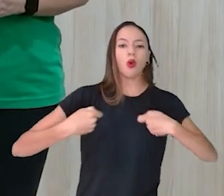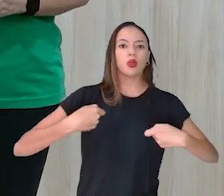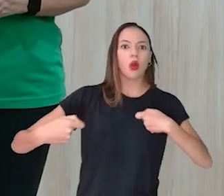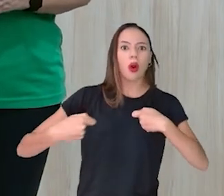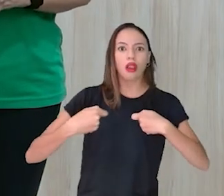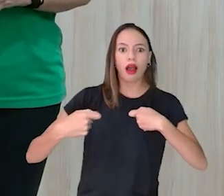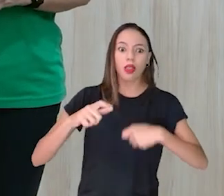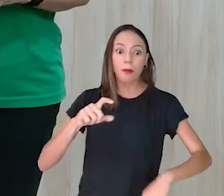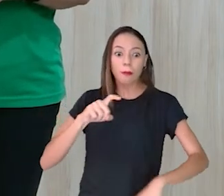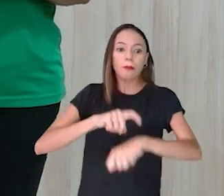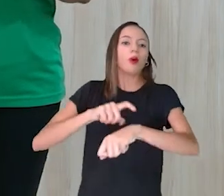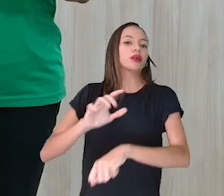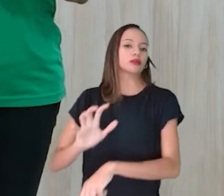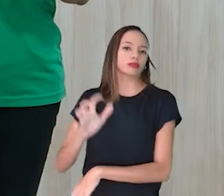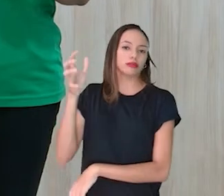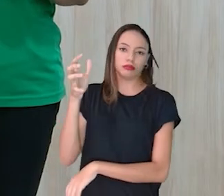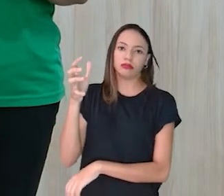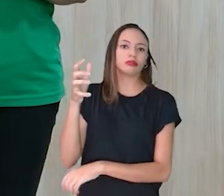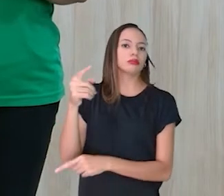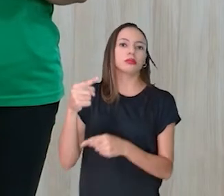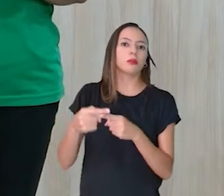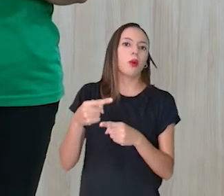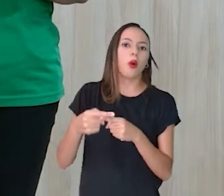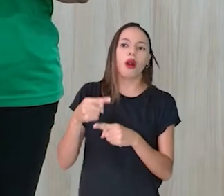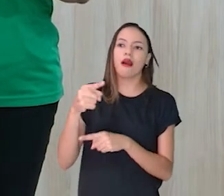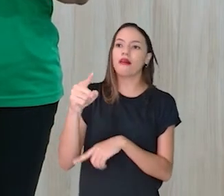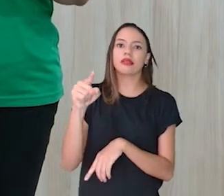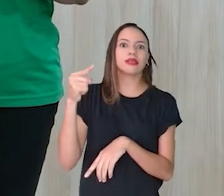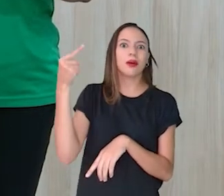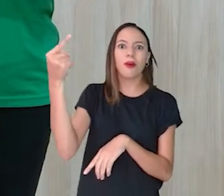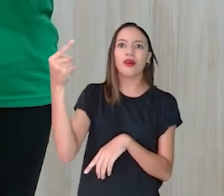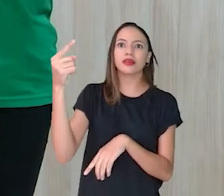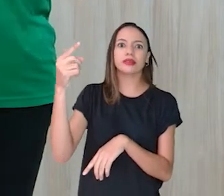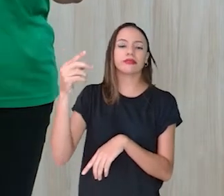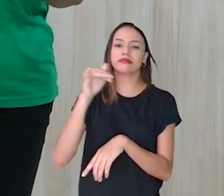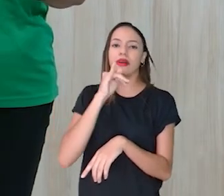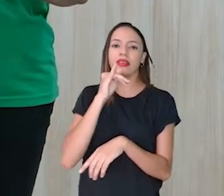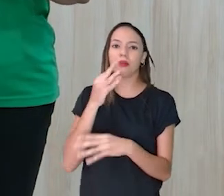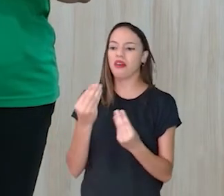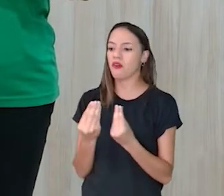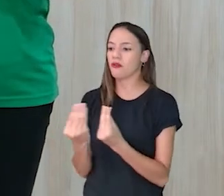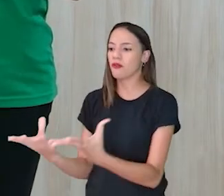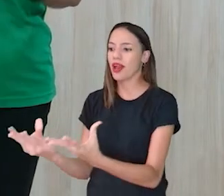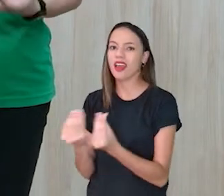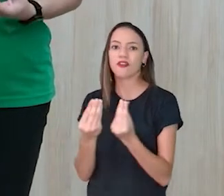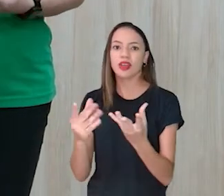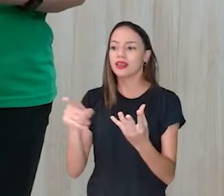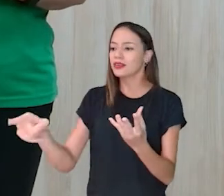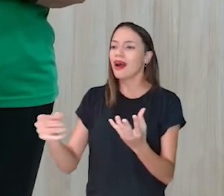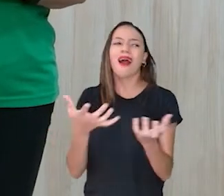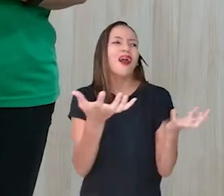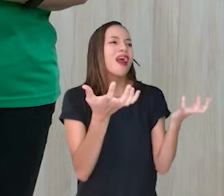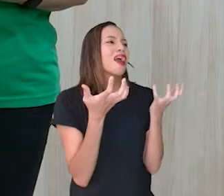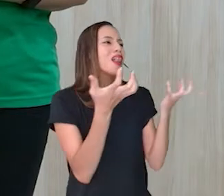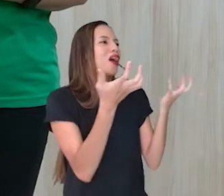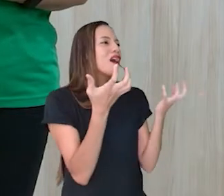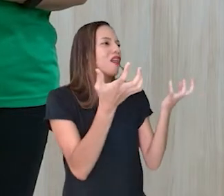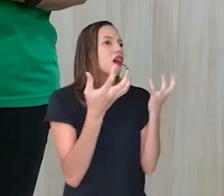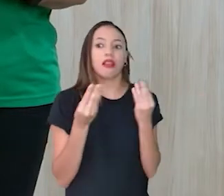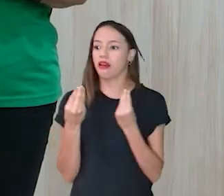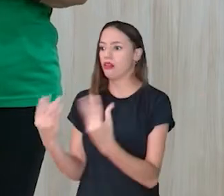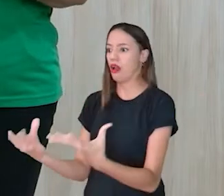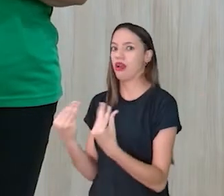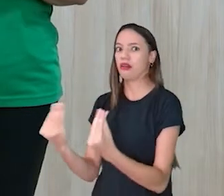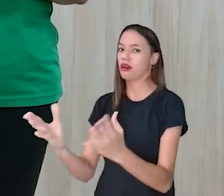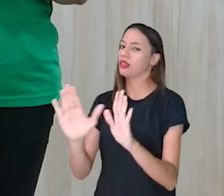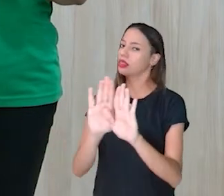momento, não é? Para não haver um equívoco de oferecer sempre tudo o que ele quer oferecer a ele.